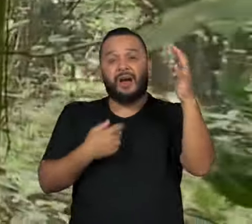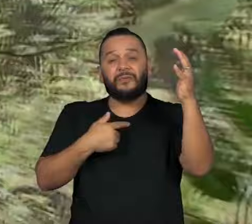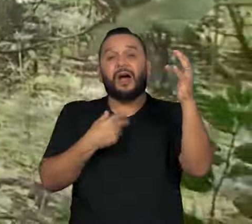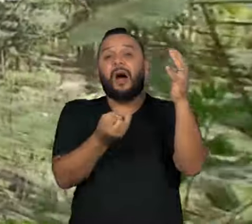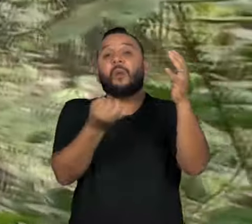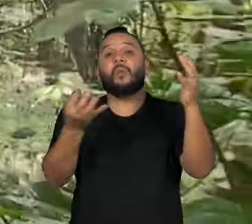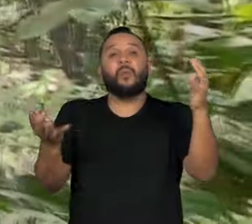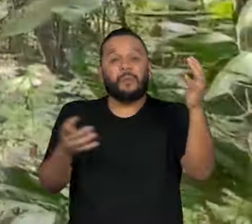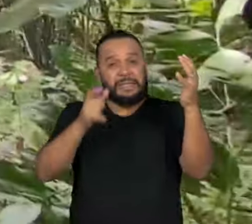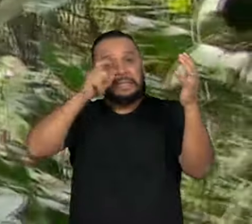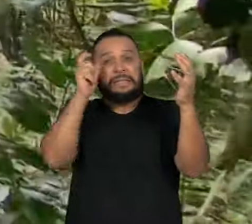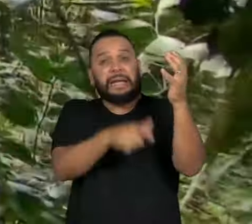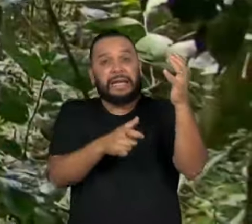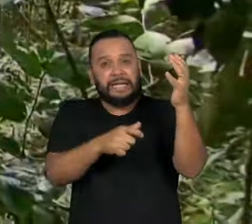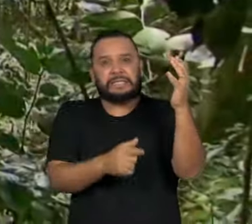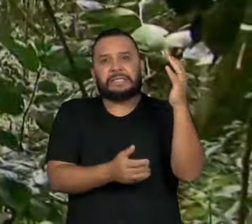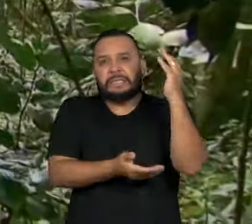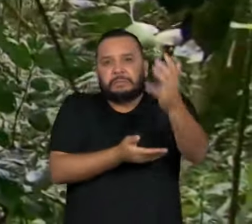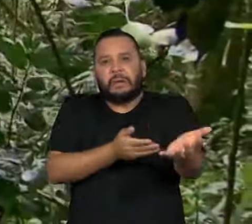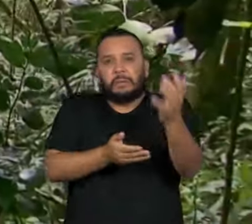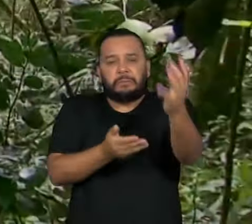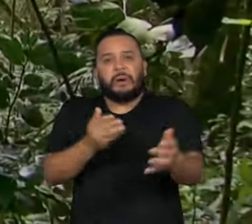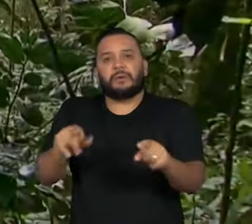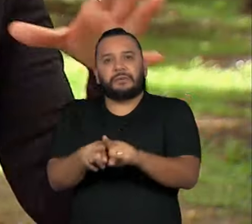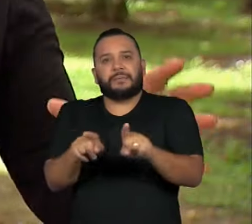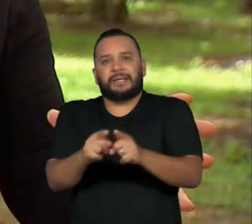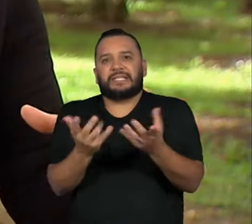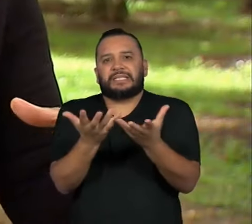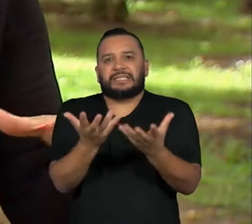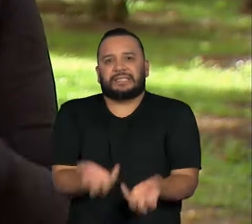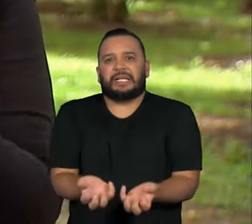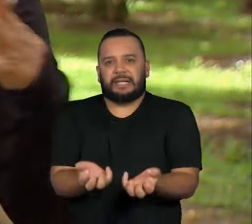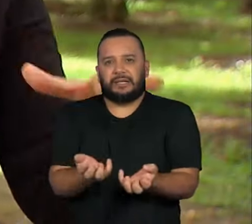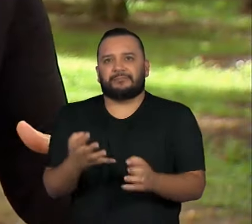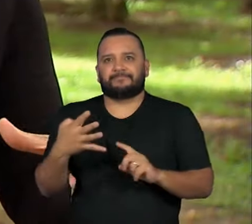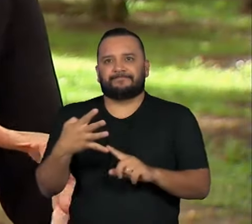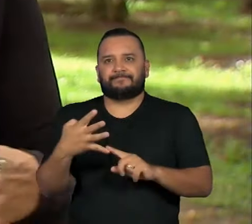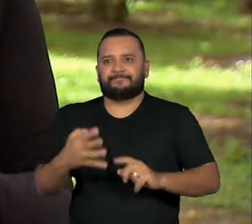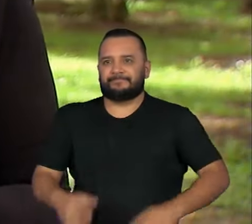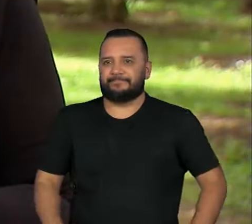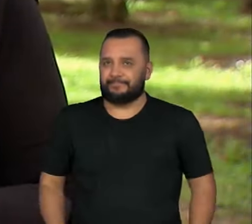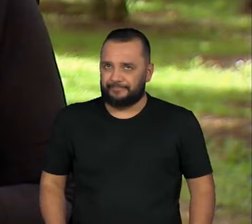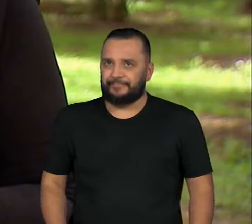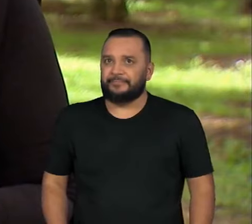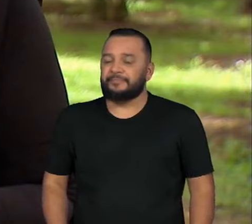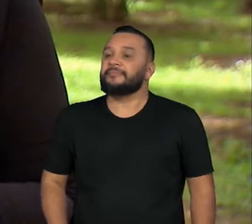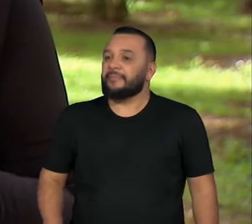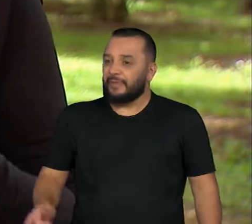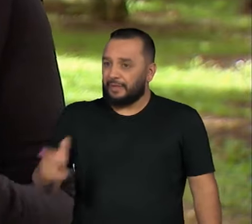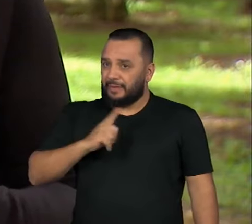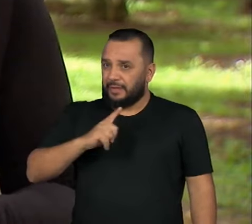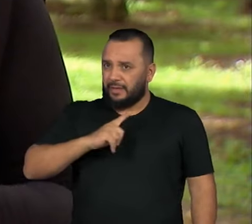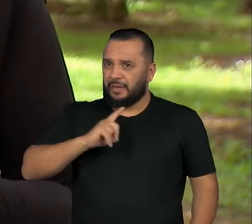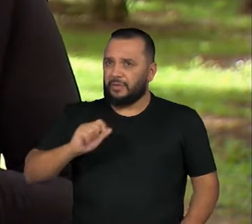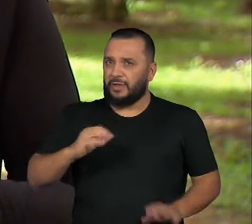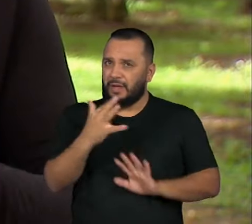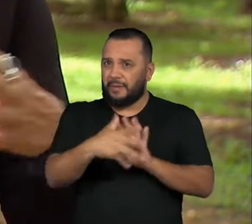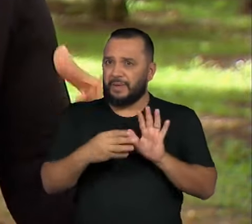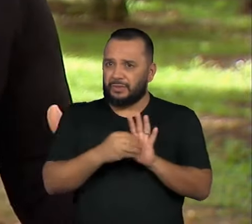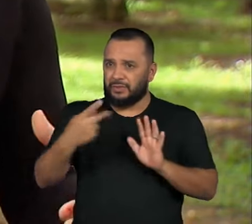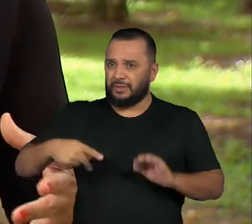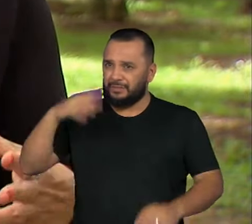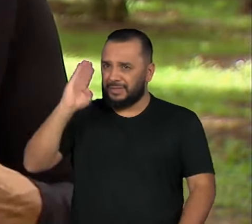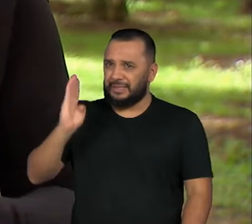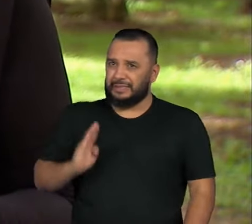são retiradas, e as secas extremas. A gente trabalhou além, da Amazônia brasileira, da Amazônia Legal, a